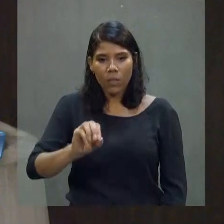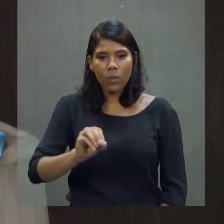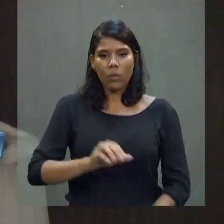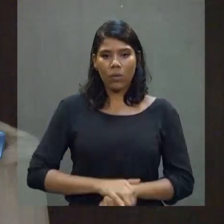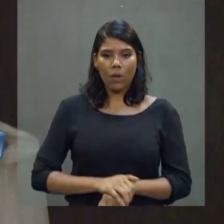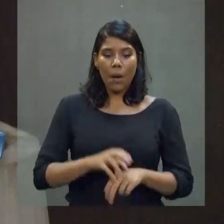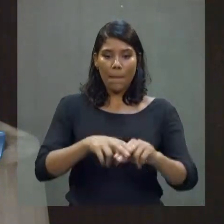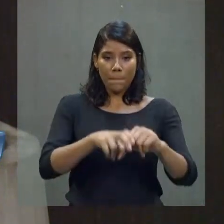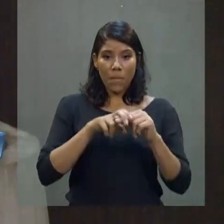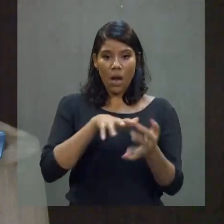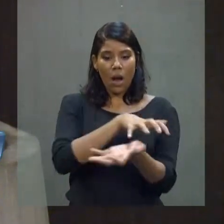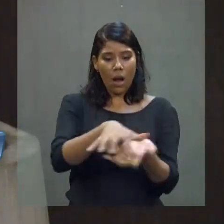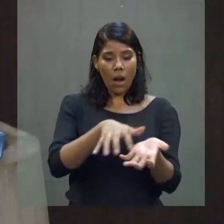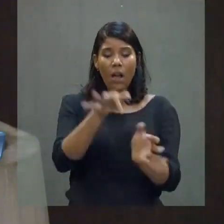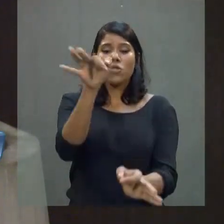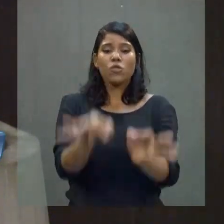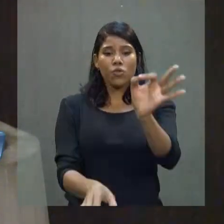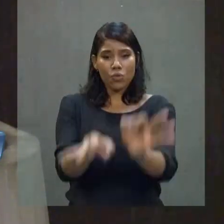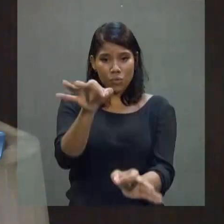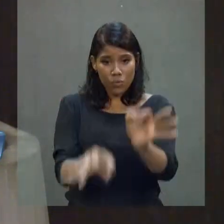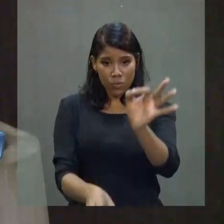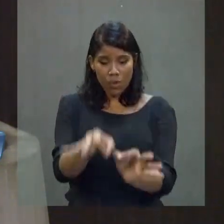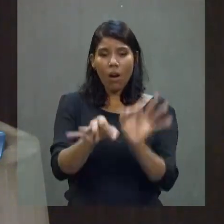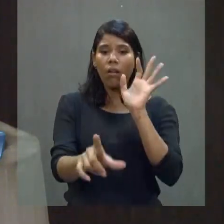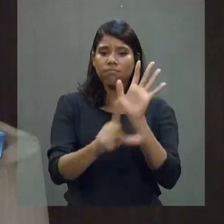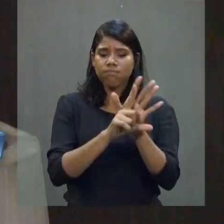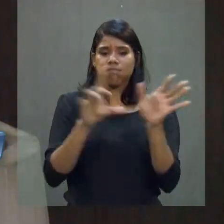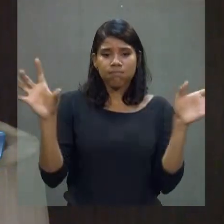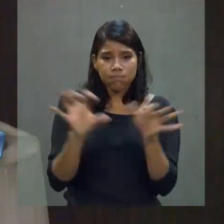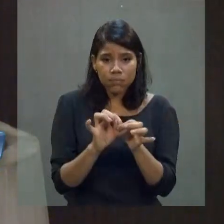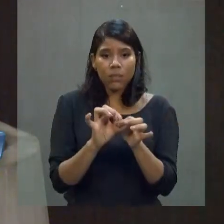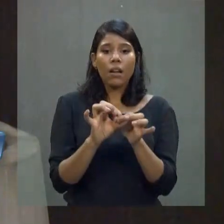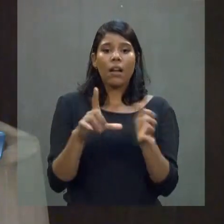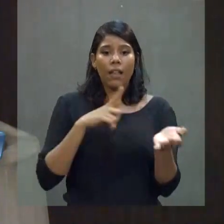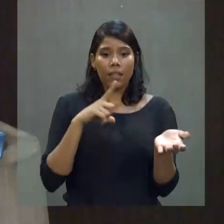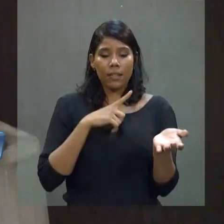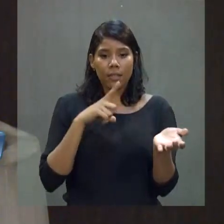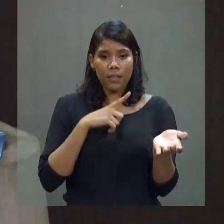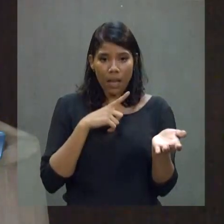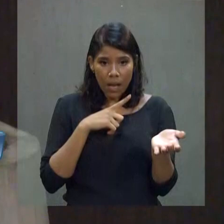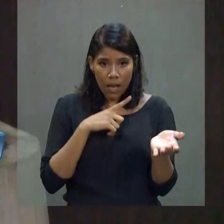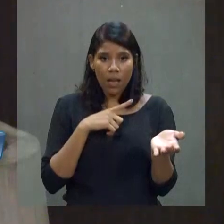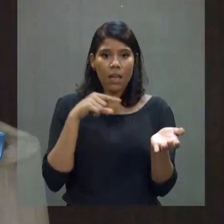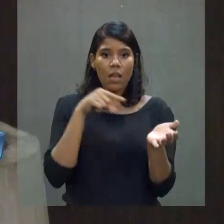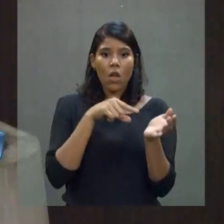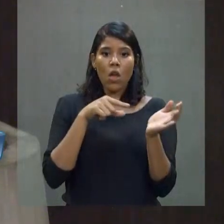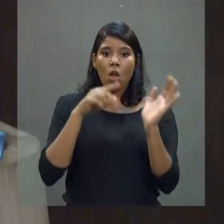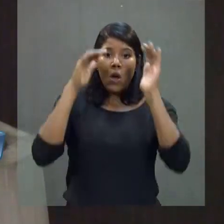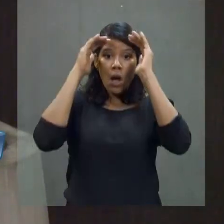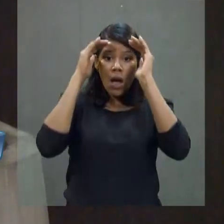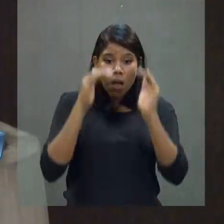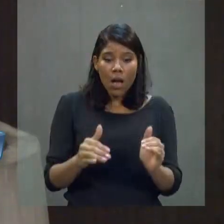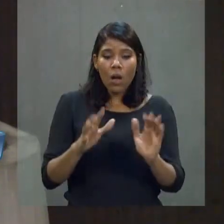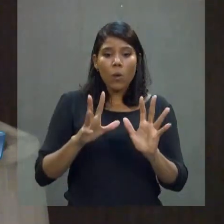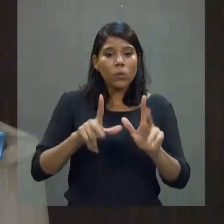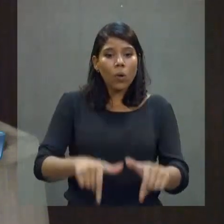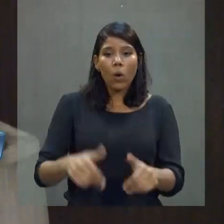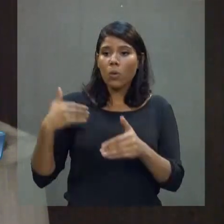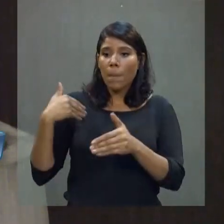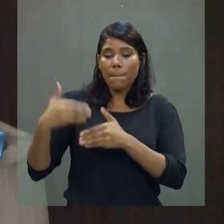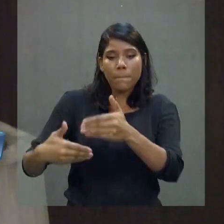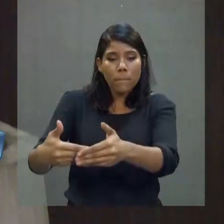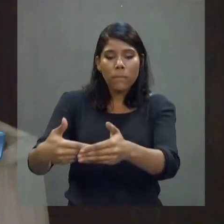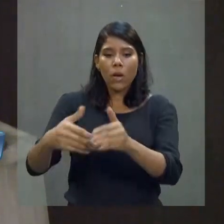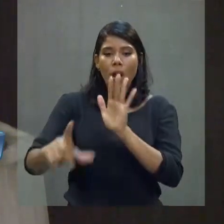ela é justa, ela é legítima e ela cumpriu todos os trâmites legais. Os